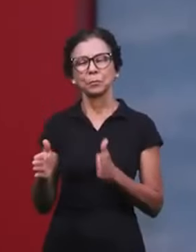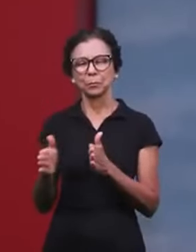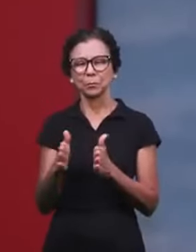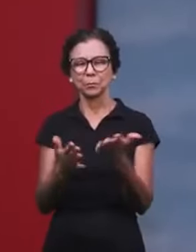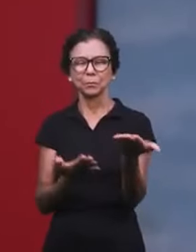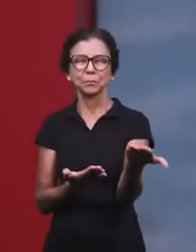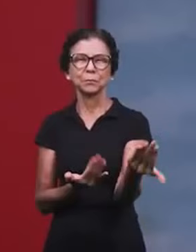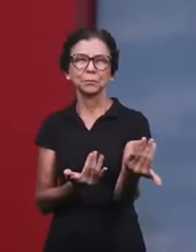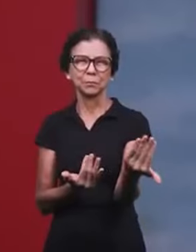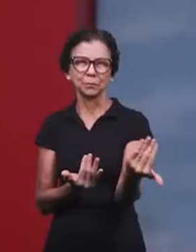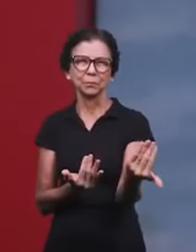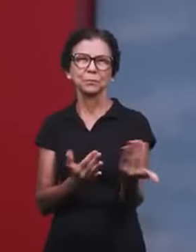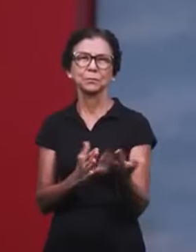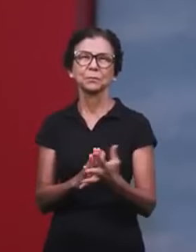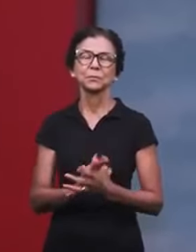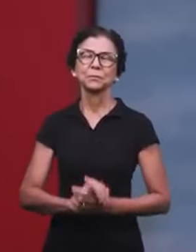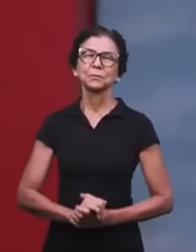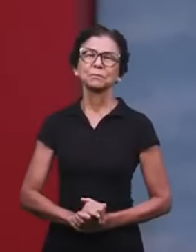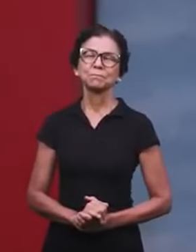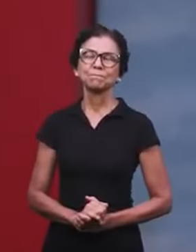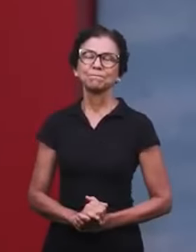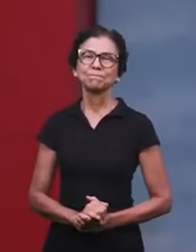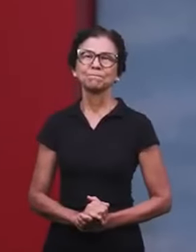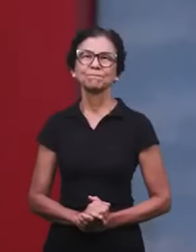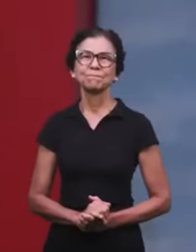jovens que ouvem